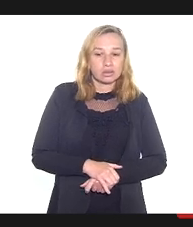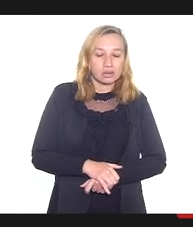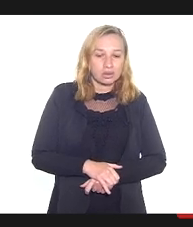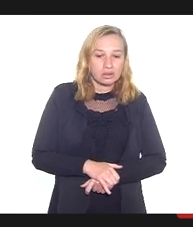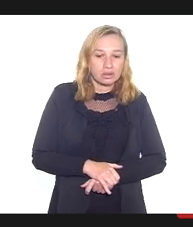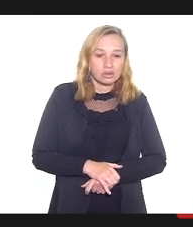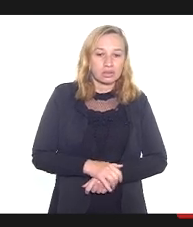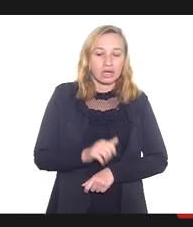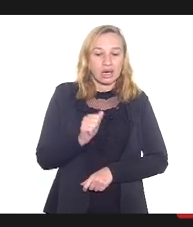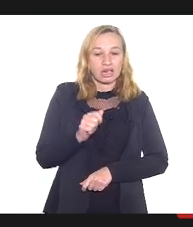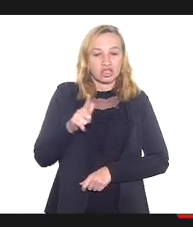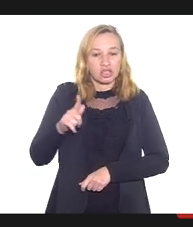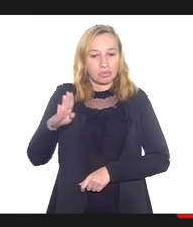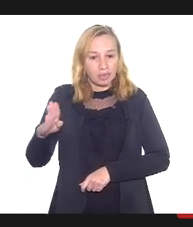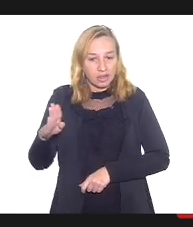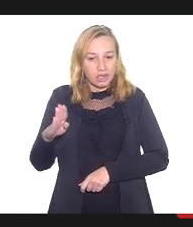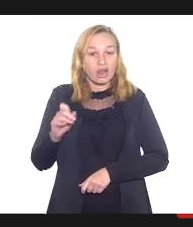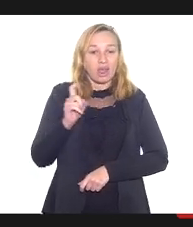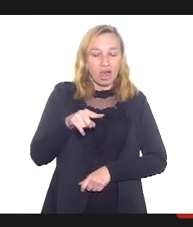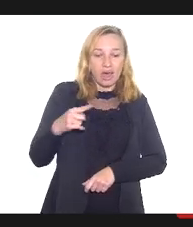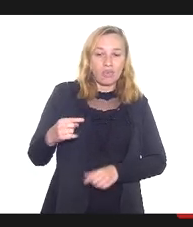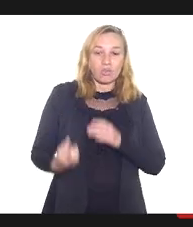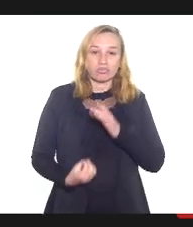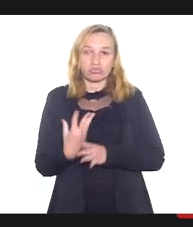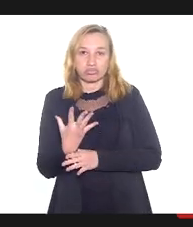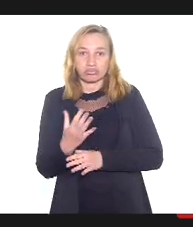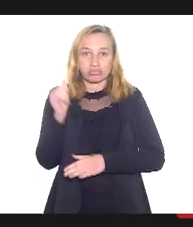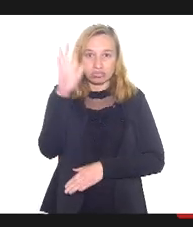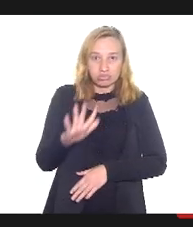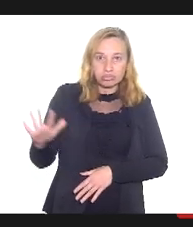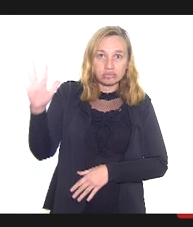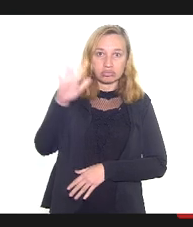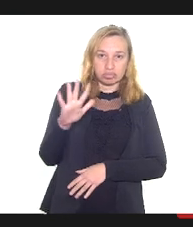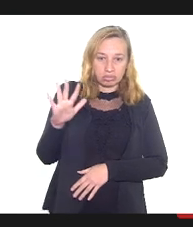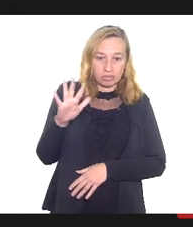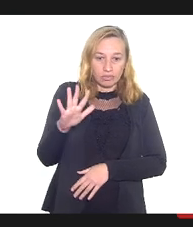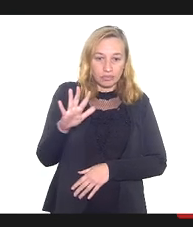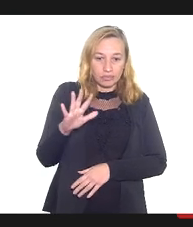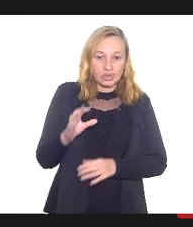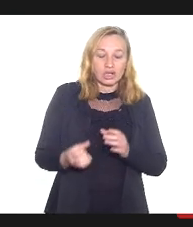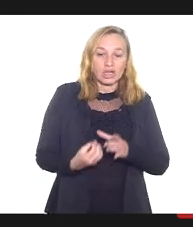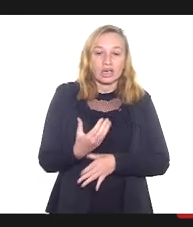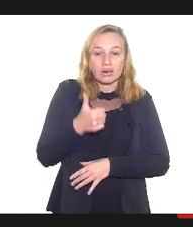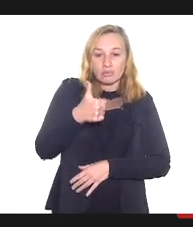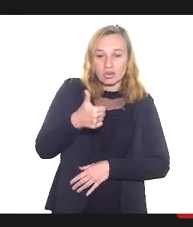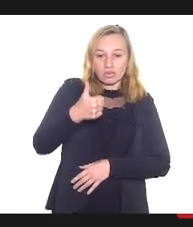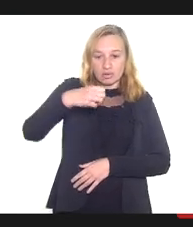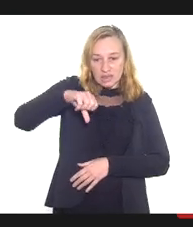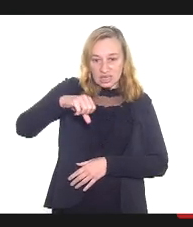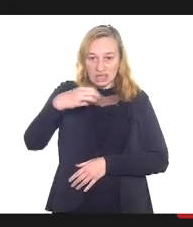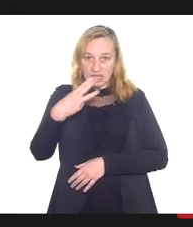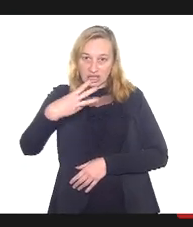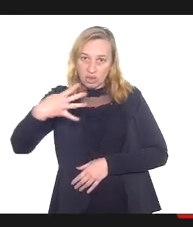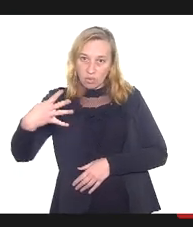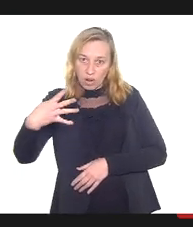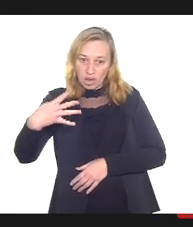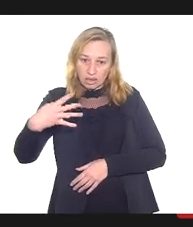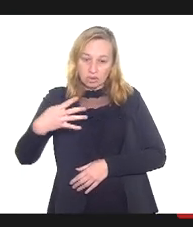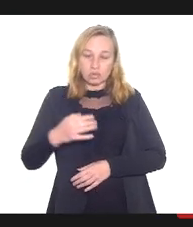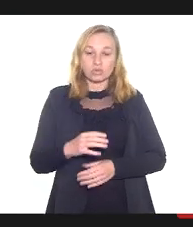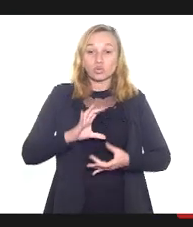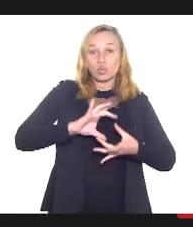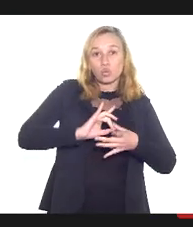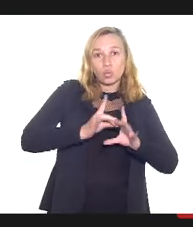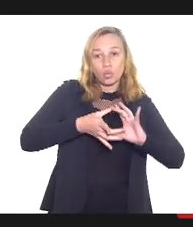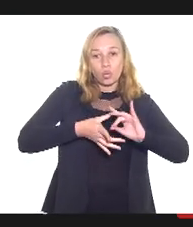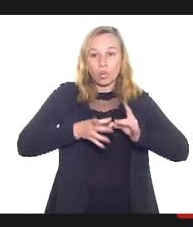AGB. Ela é uma fundação nacional, né, fundada em 1934, né, fundada num